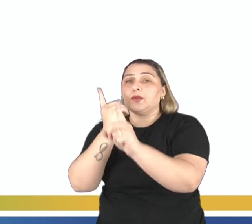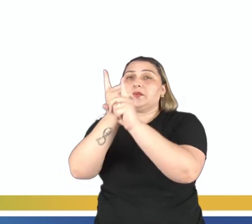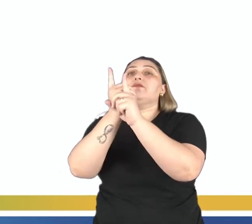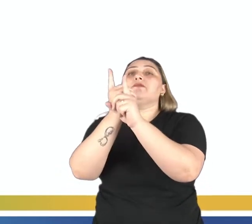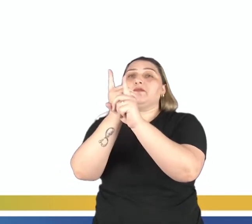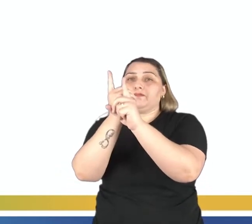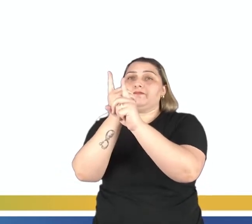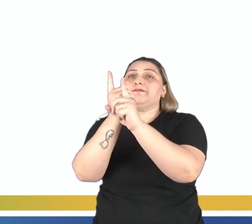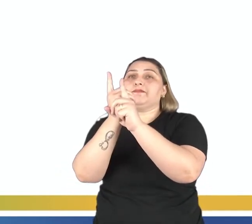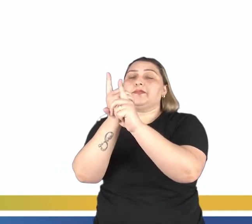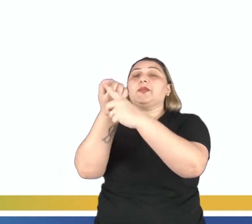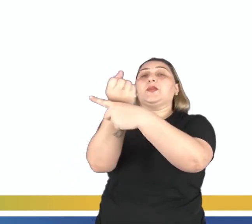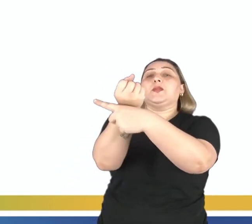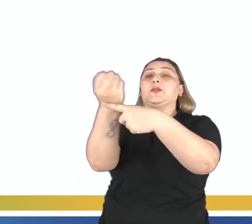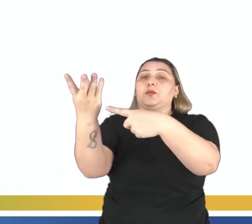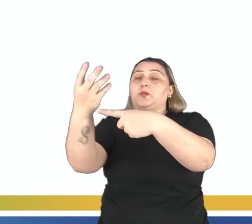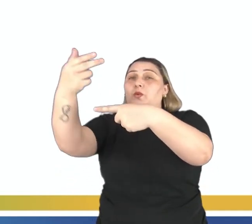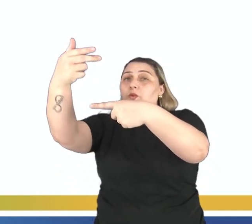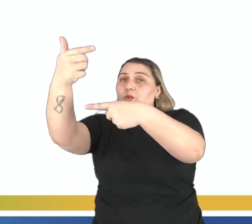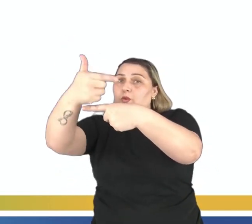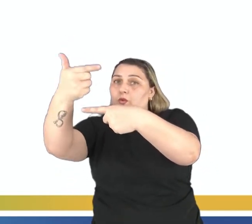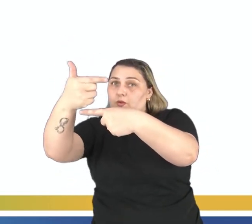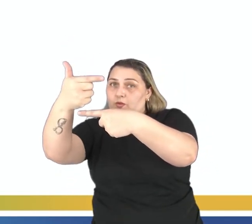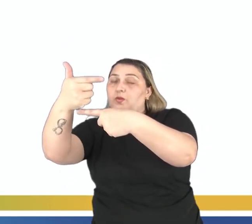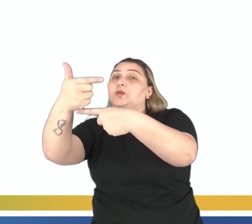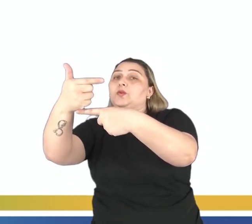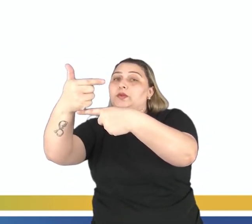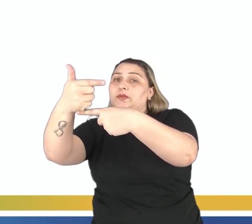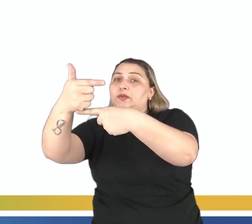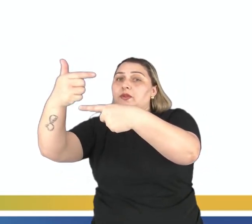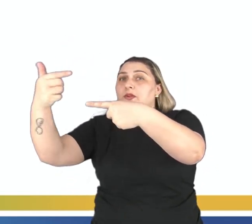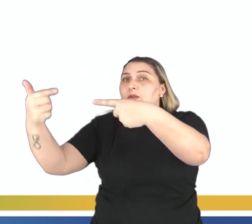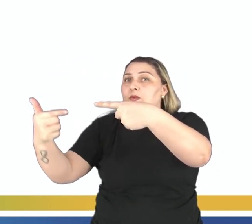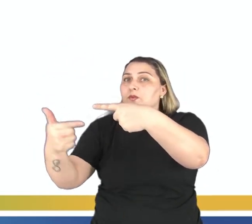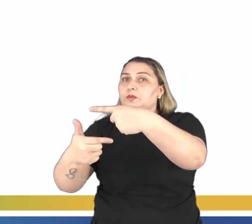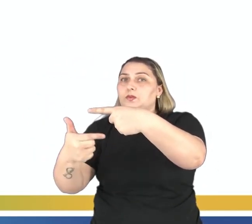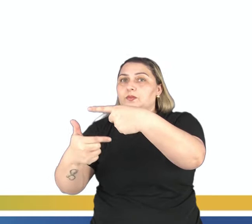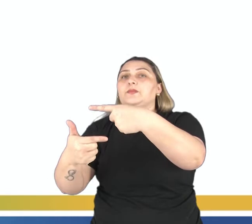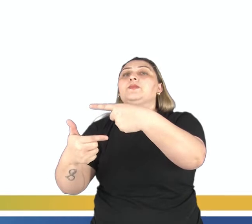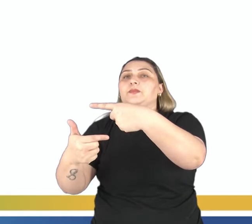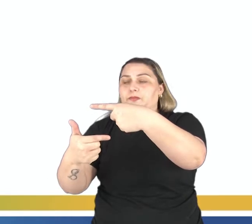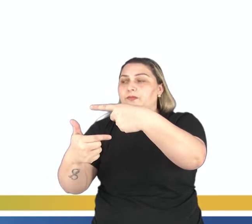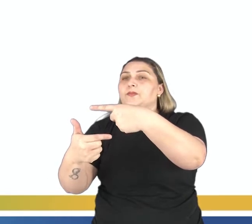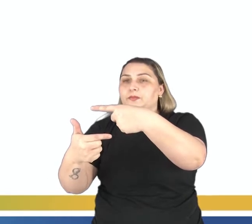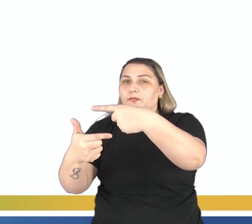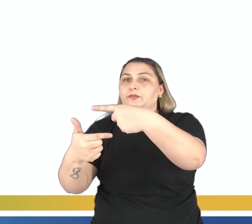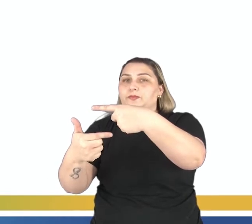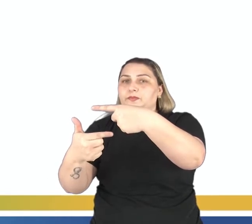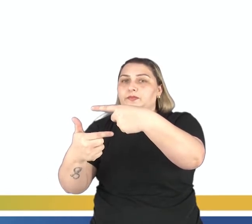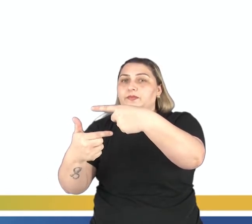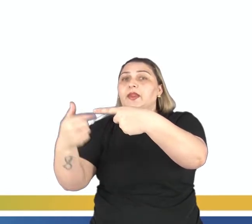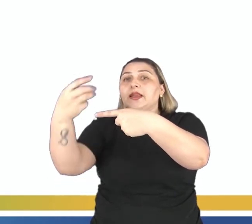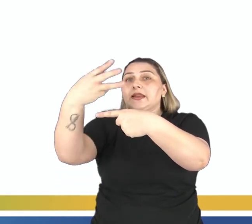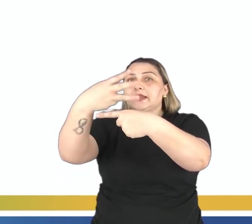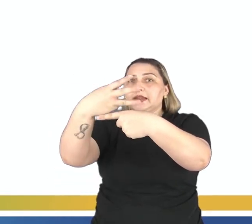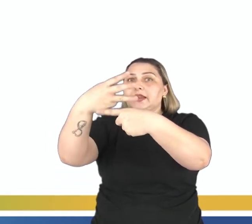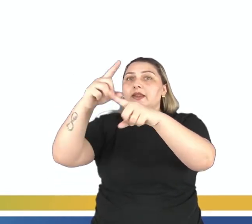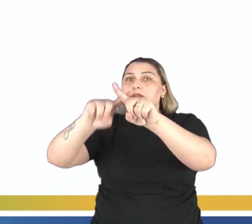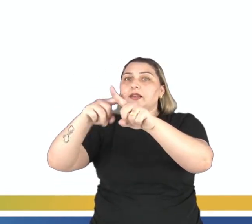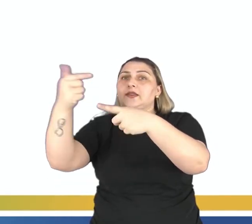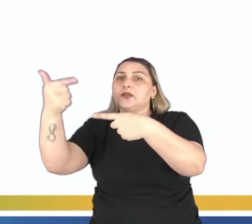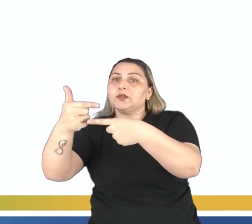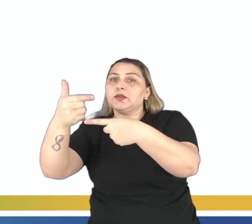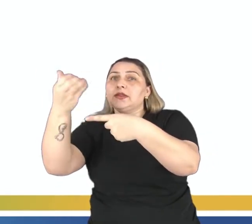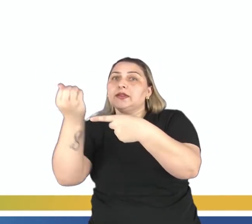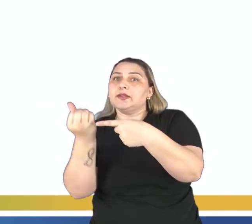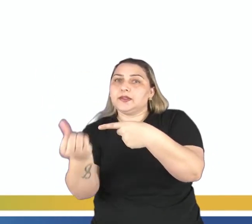aí, nós vamos multiplicar por 2, tanto o numerador quanto o denominador. Então, 3 vezes 2, pessoal, vai